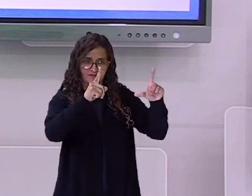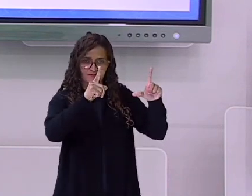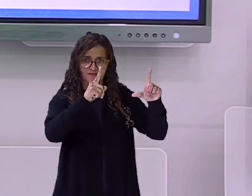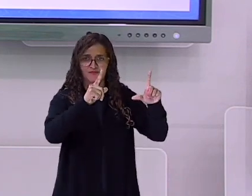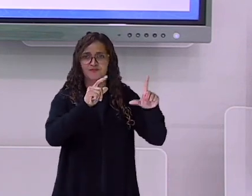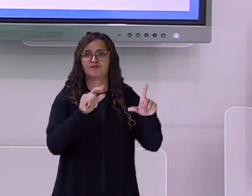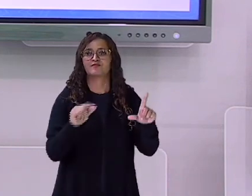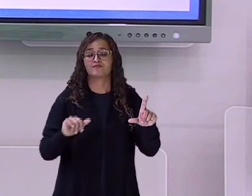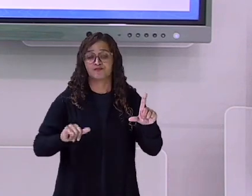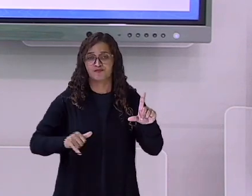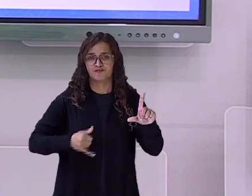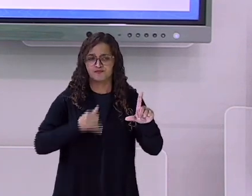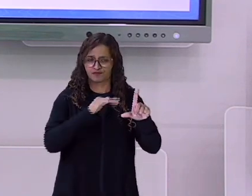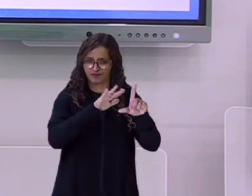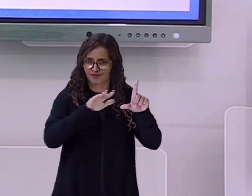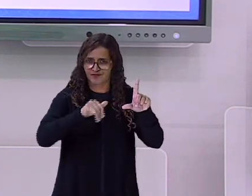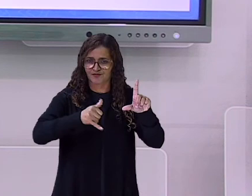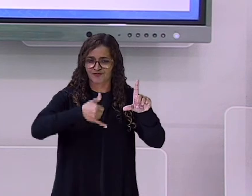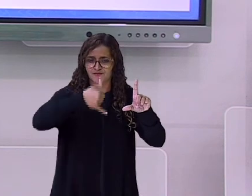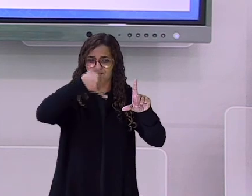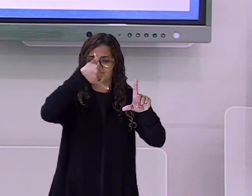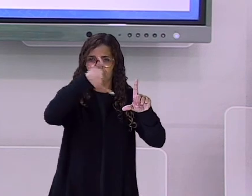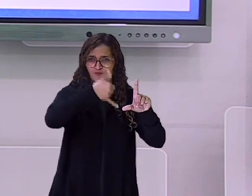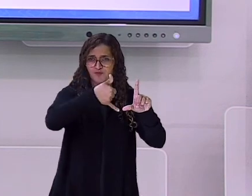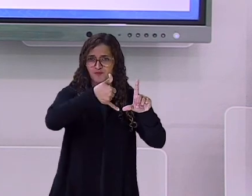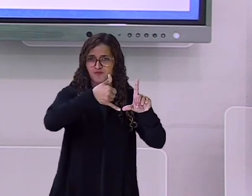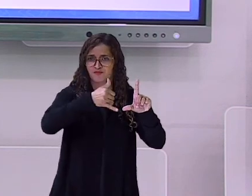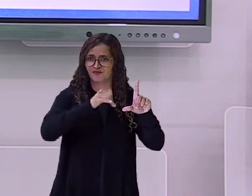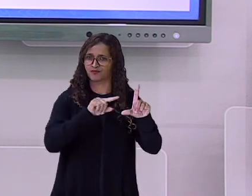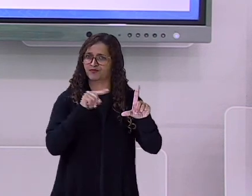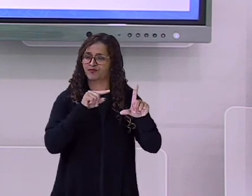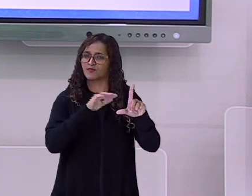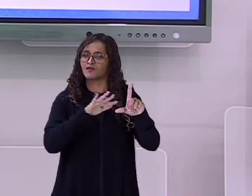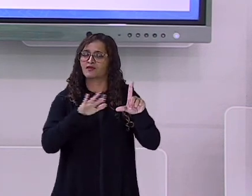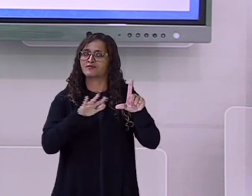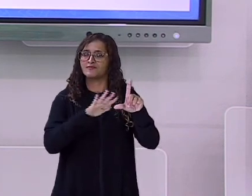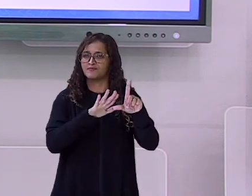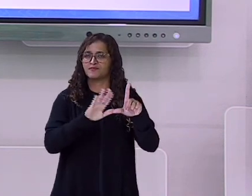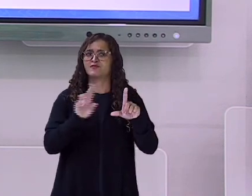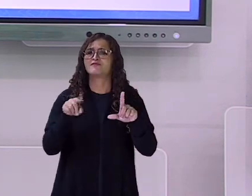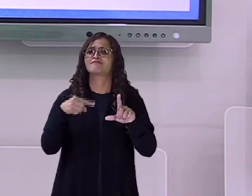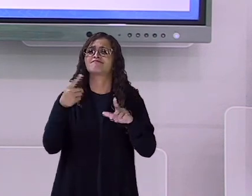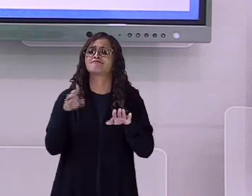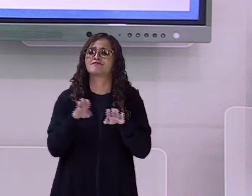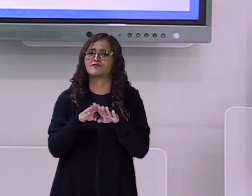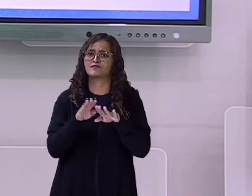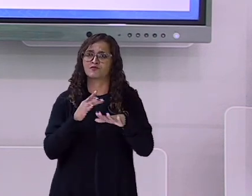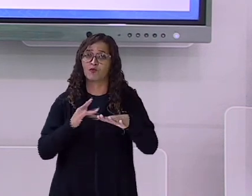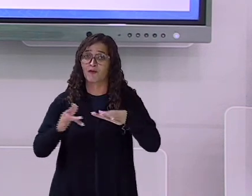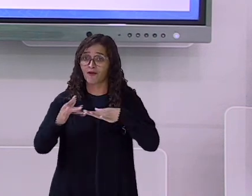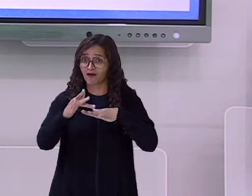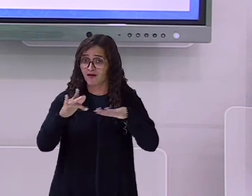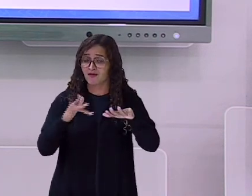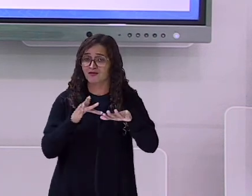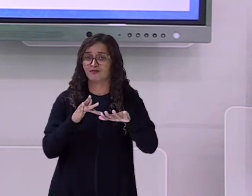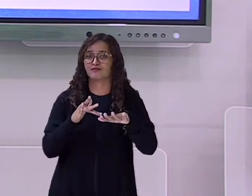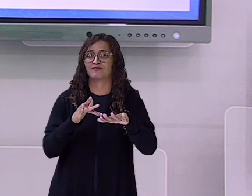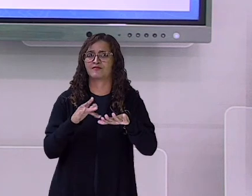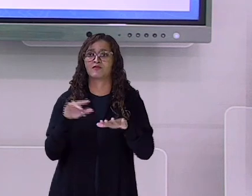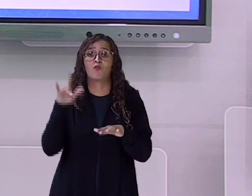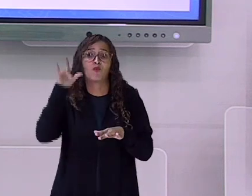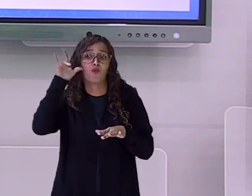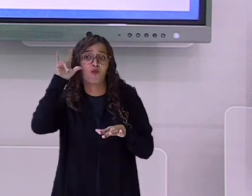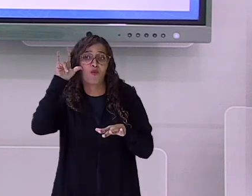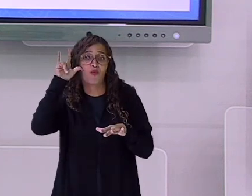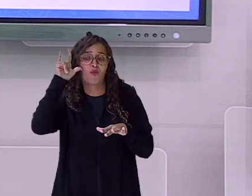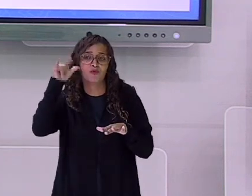GV, é só apontar a câmera do seu celular no QR Code que aparece aqui no canto da tela. Também pode nos procurar no Instagram,